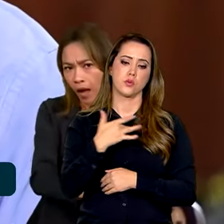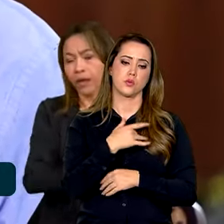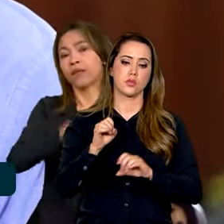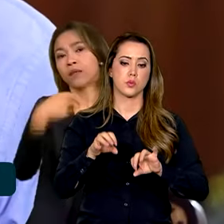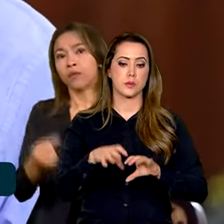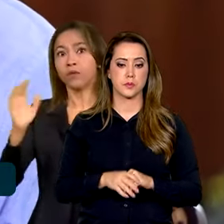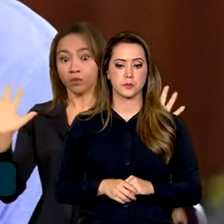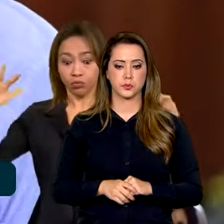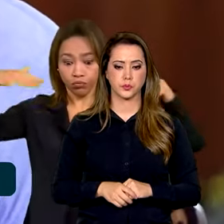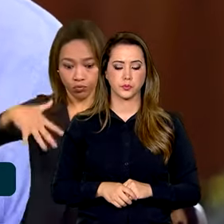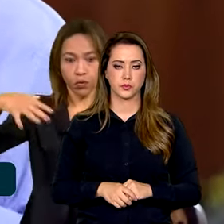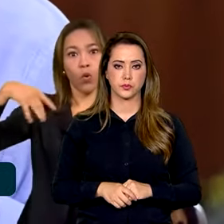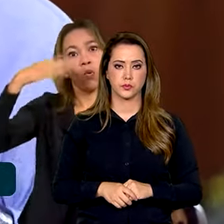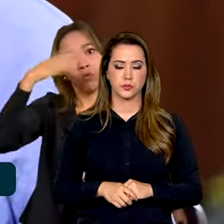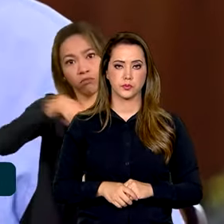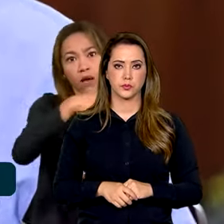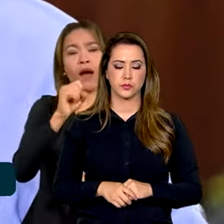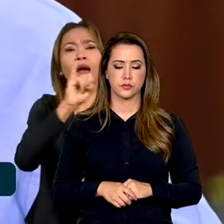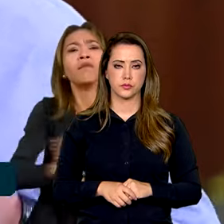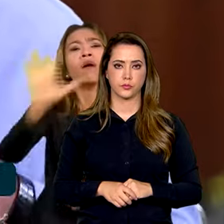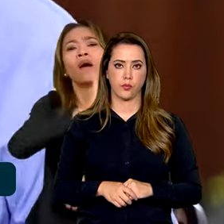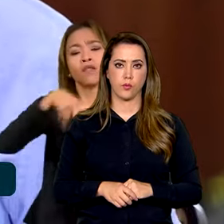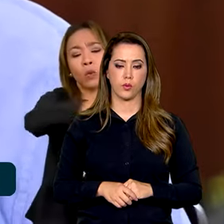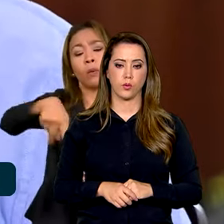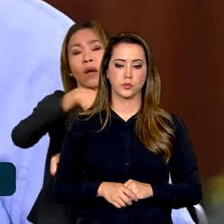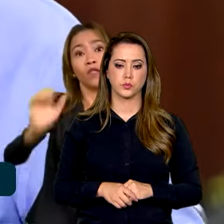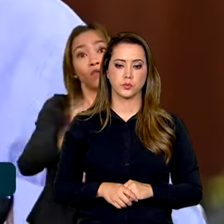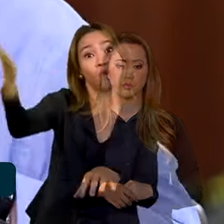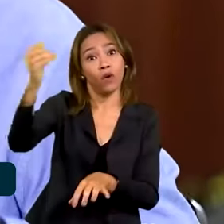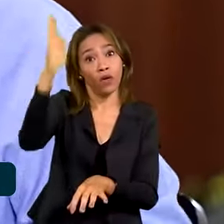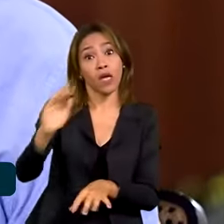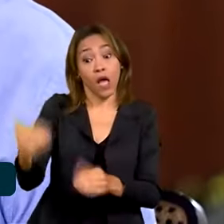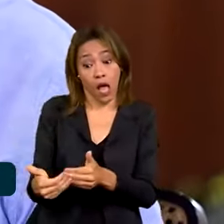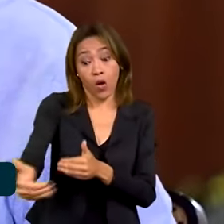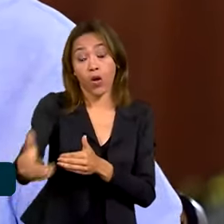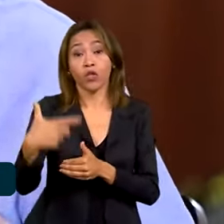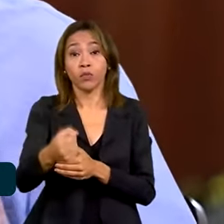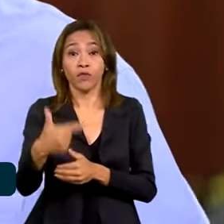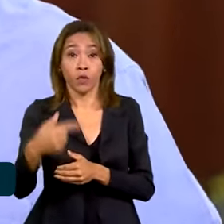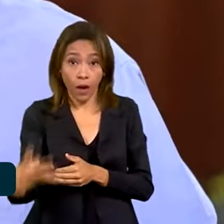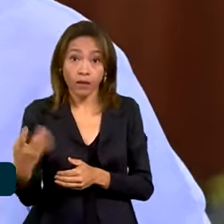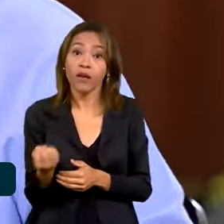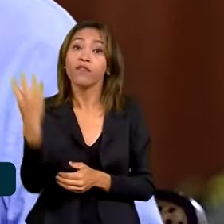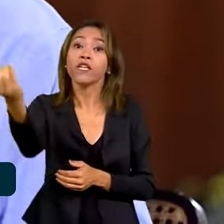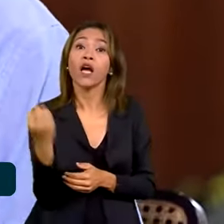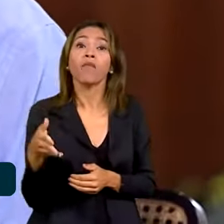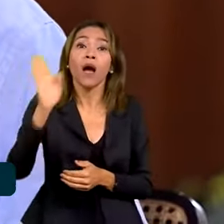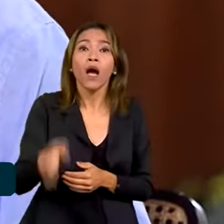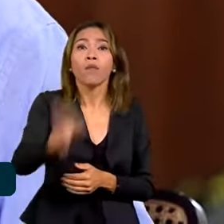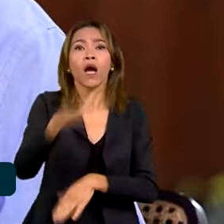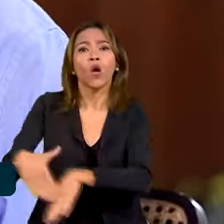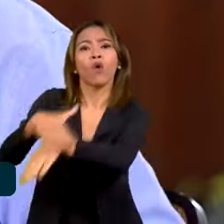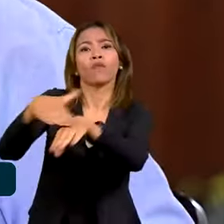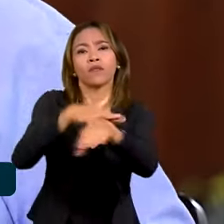Agora, a partir de 2024, é viajar ao Brasil, é conversar com o povo, é fazer investimento na educação, é fazer